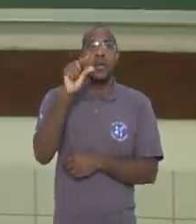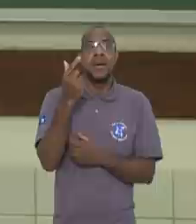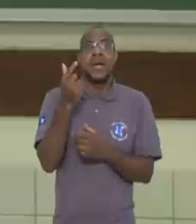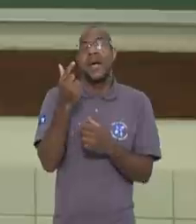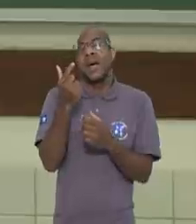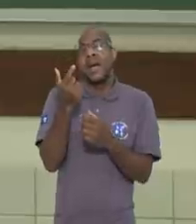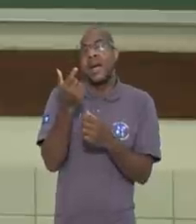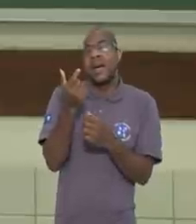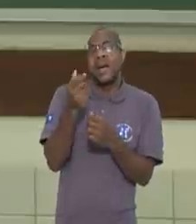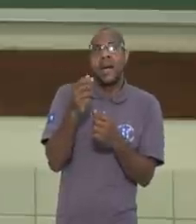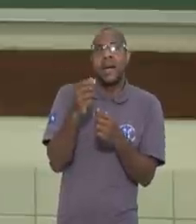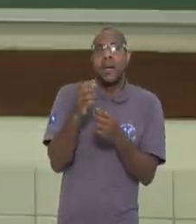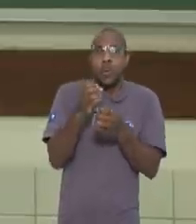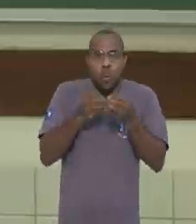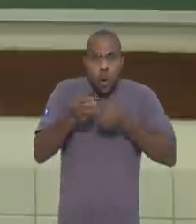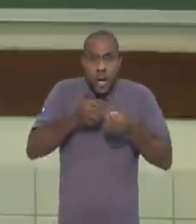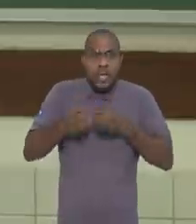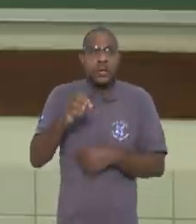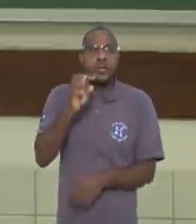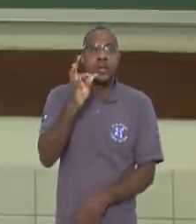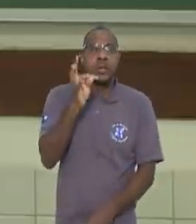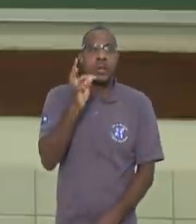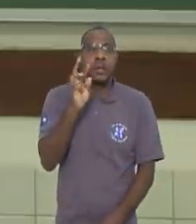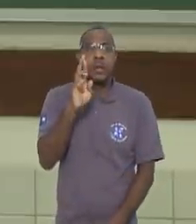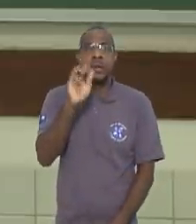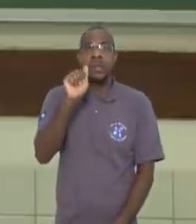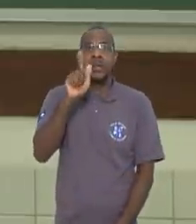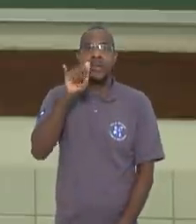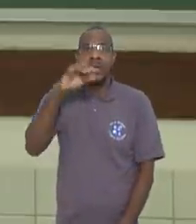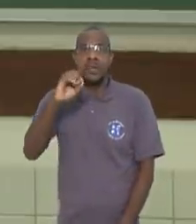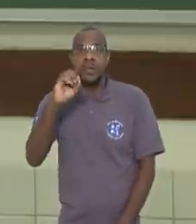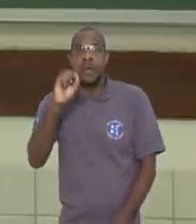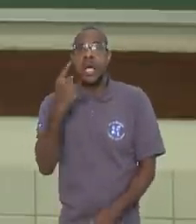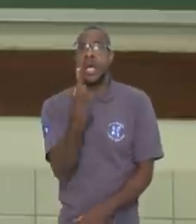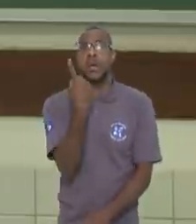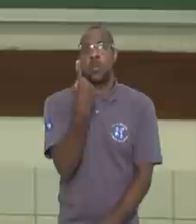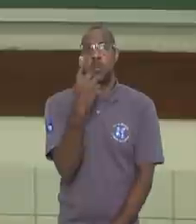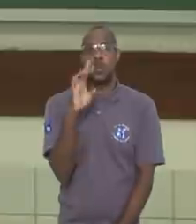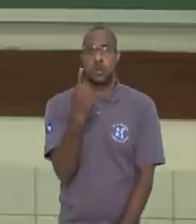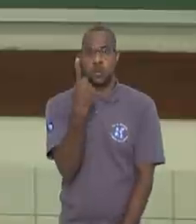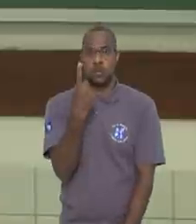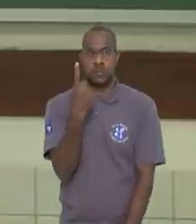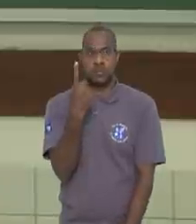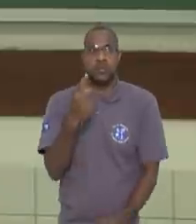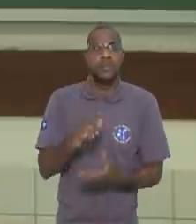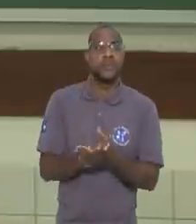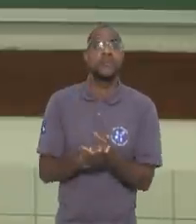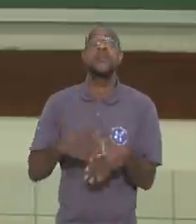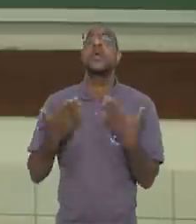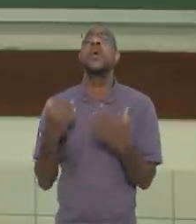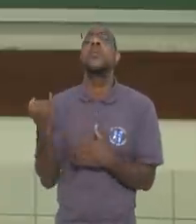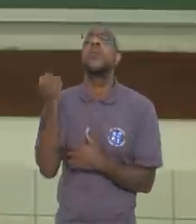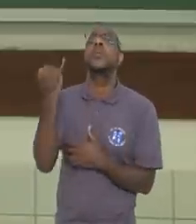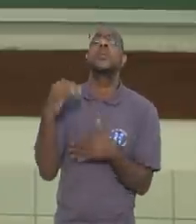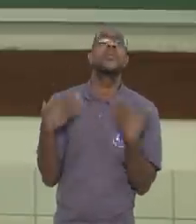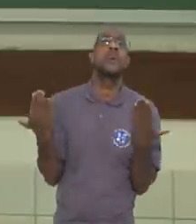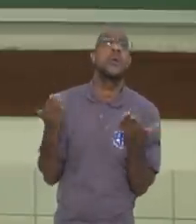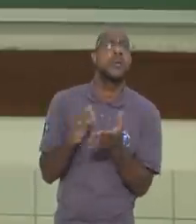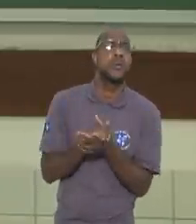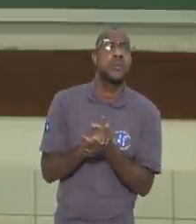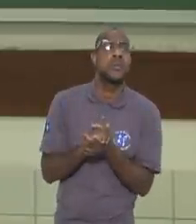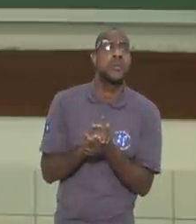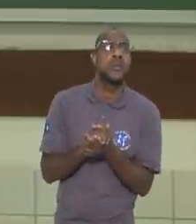parece ali que confunde, mas é tranquilo de entender também. Qual que é a importância da tecnologia do RNA recombinante? Produção de